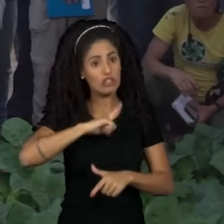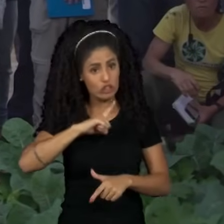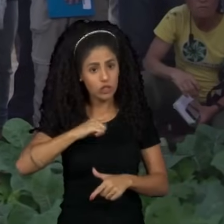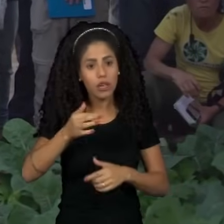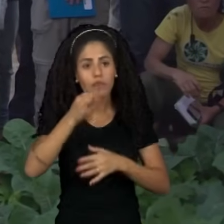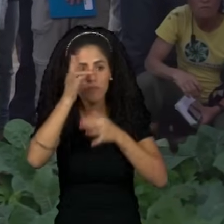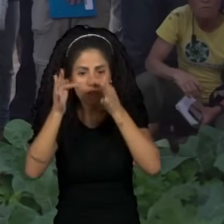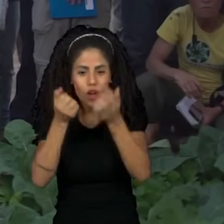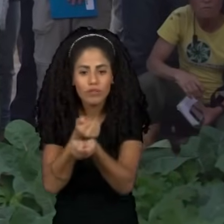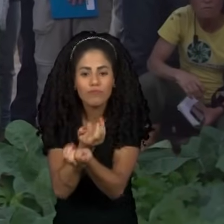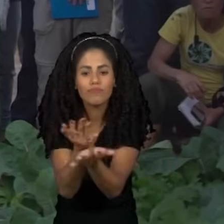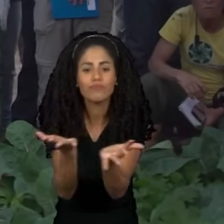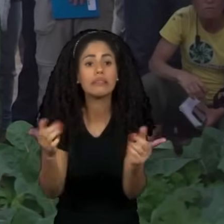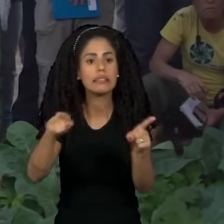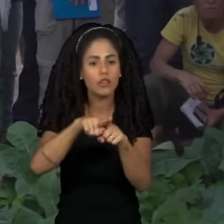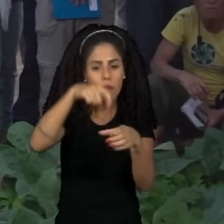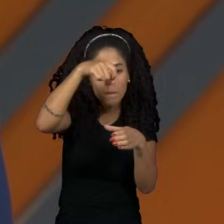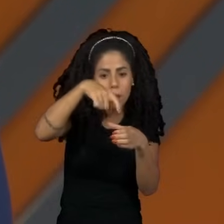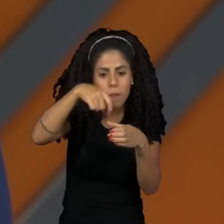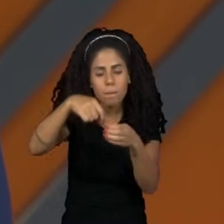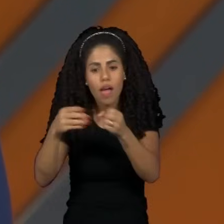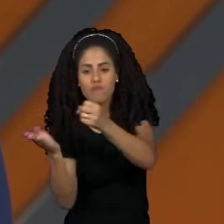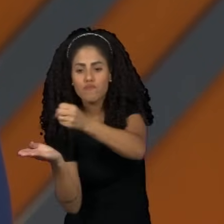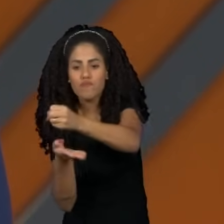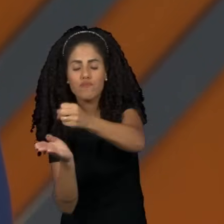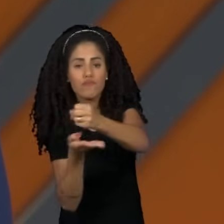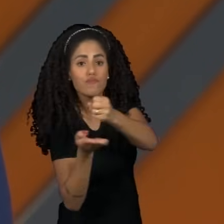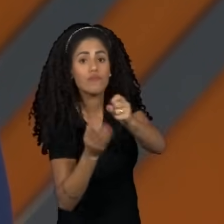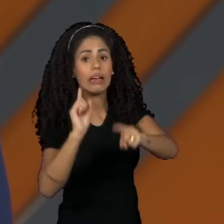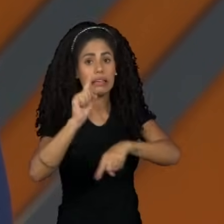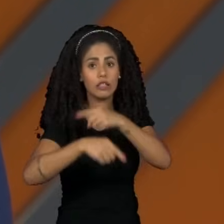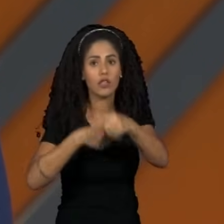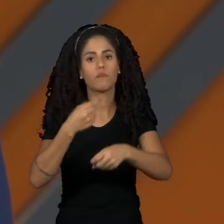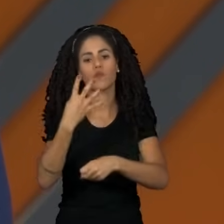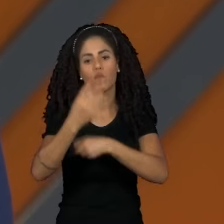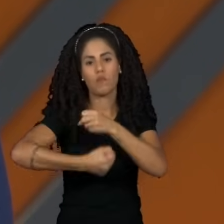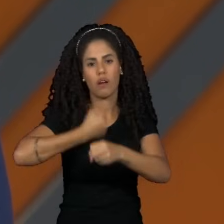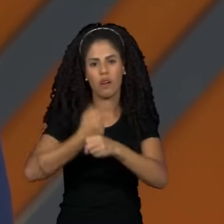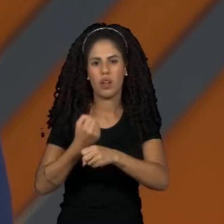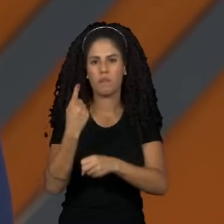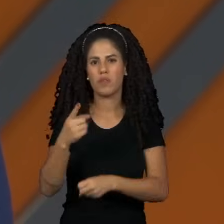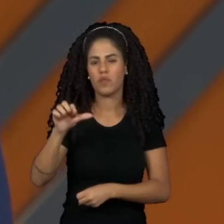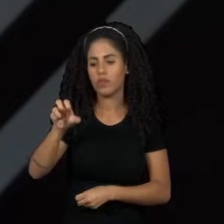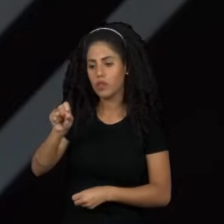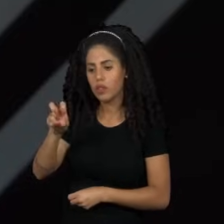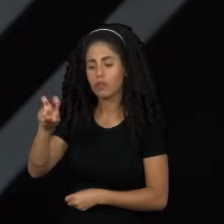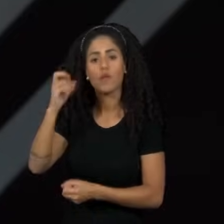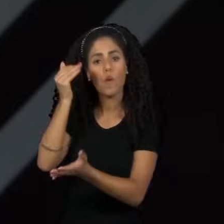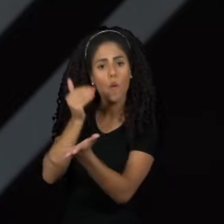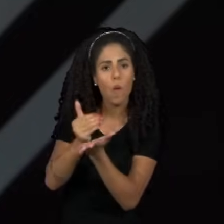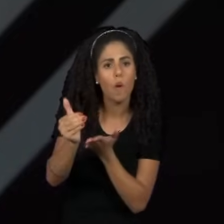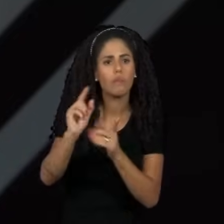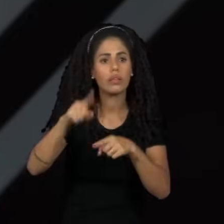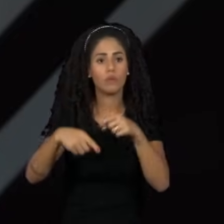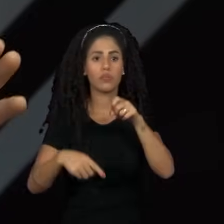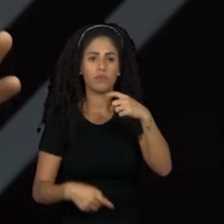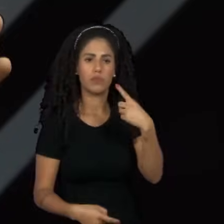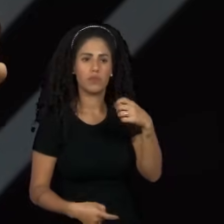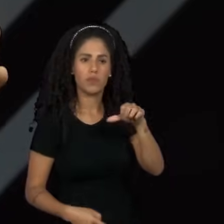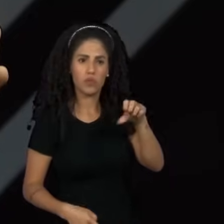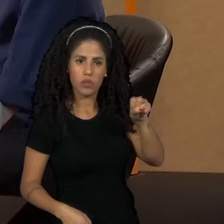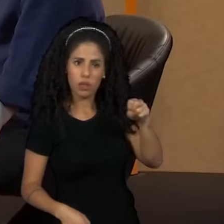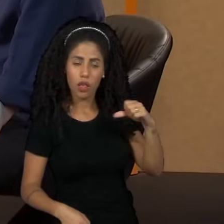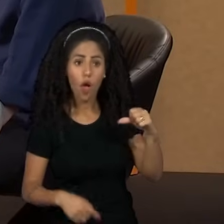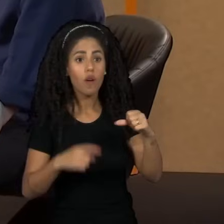dando sementes, cortando. 4 anos depois, no 85 comecei, 89, cacau